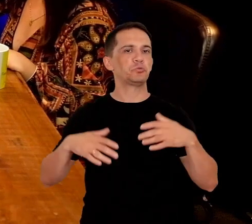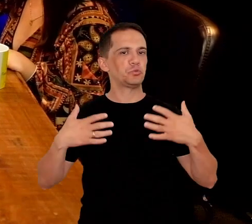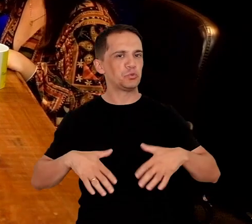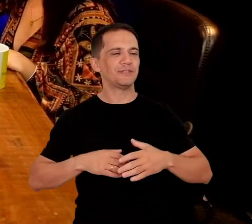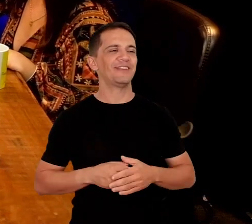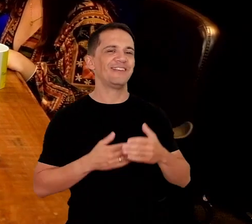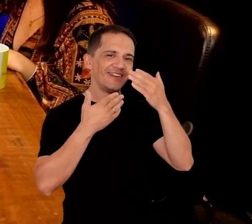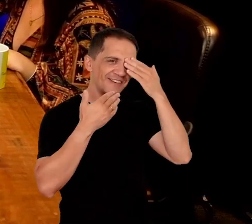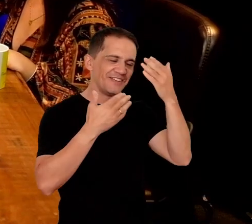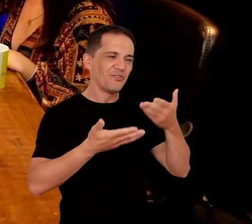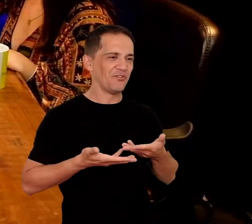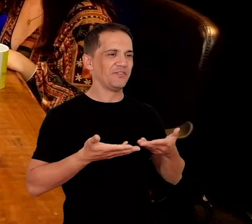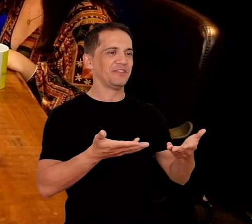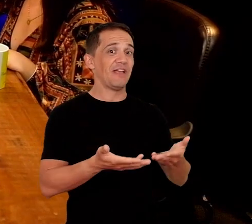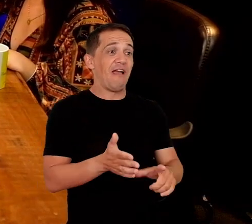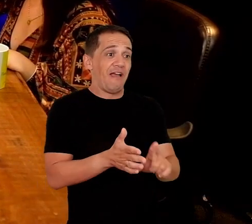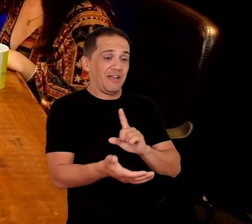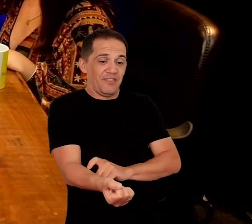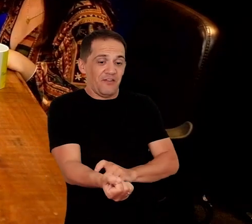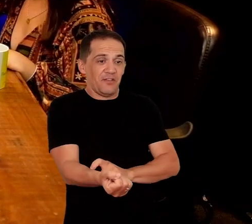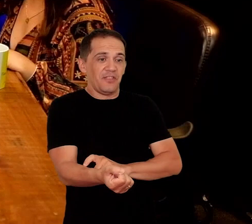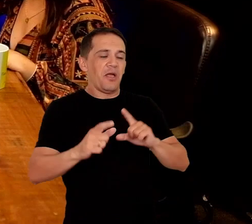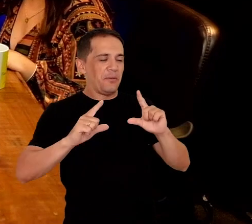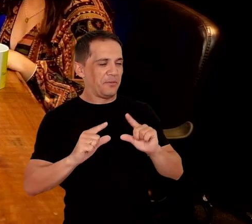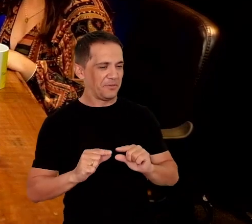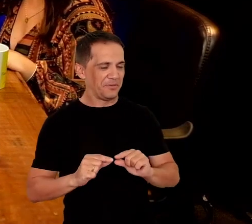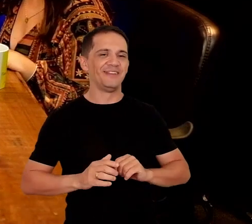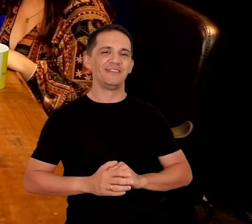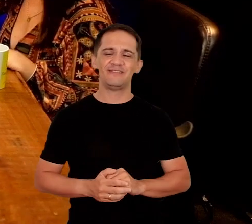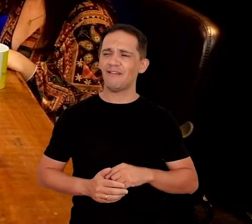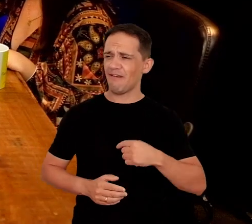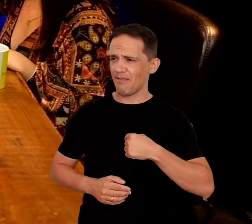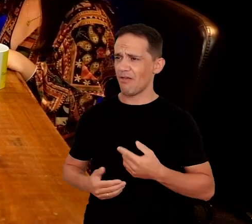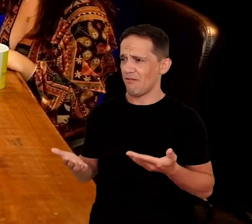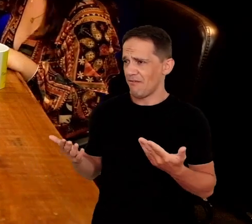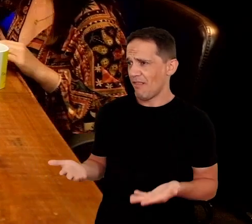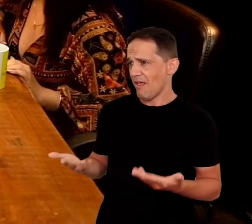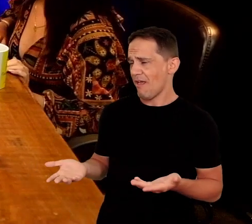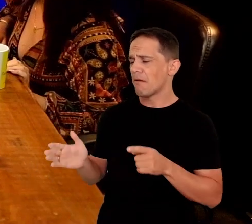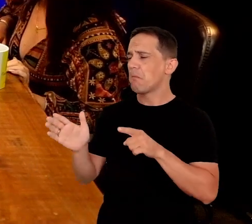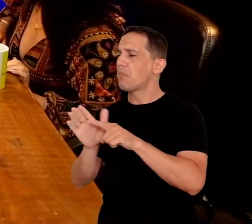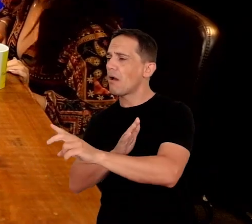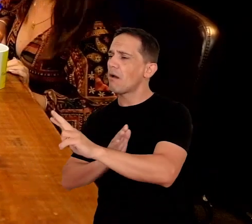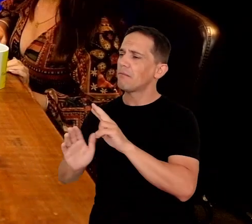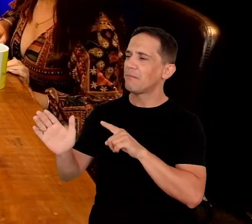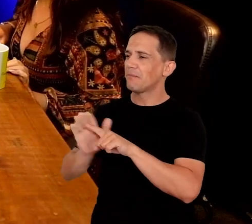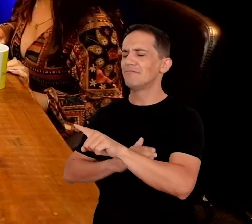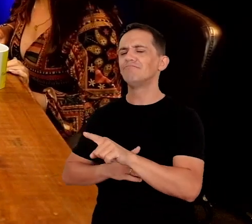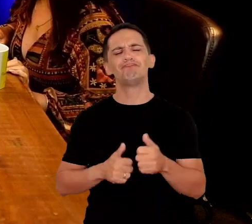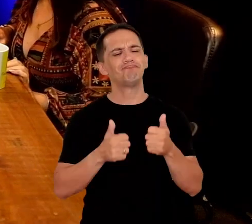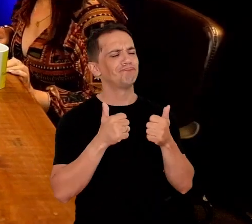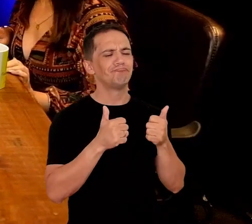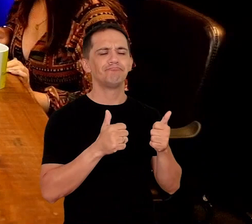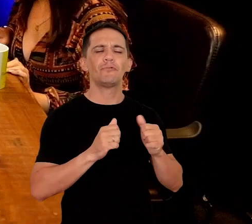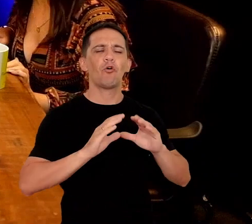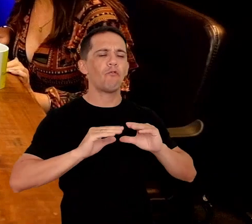terem aceitado o meu A gente agradece convite. o convite, o nervosismo já passou. Já passou? Sim. Ah, que bom, que bom. Eu sou legal, né? Não, deixa Não a gente morde. super à vontade. Deixa a